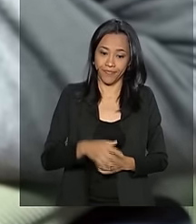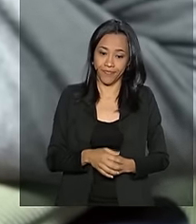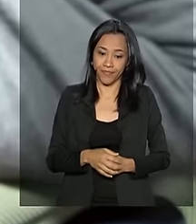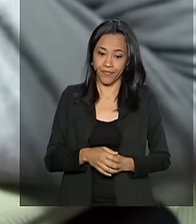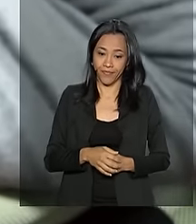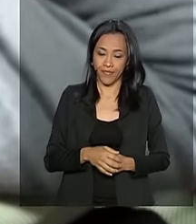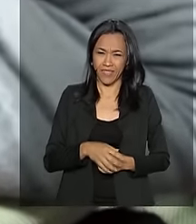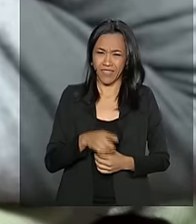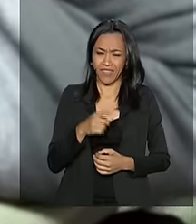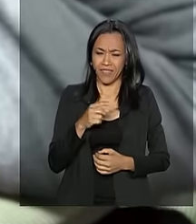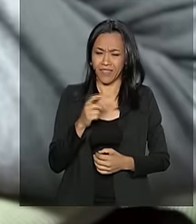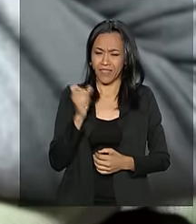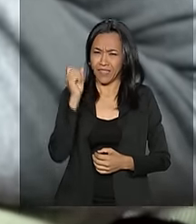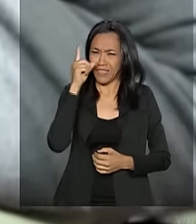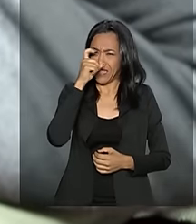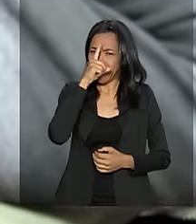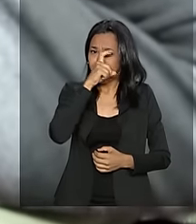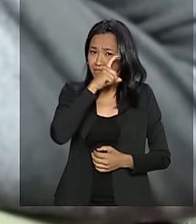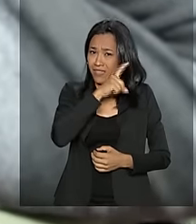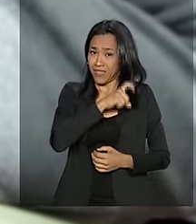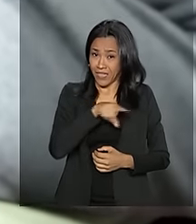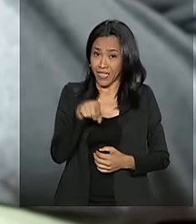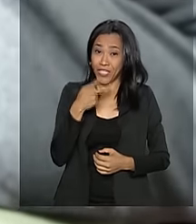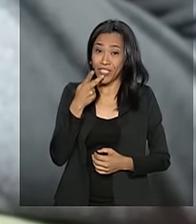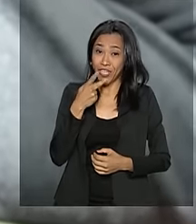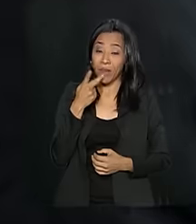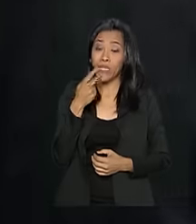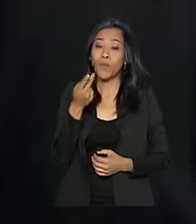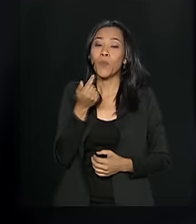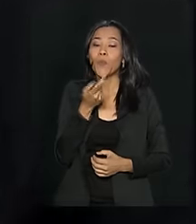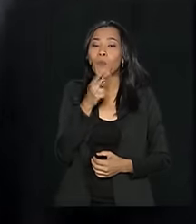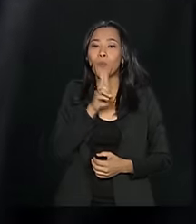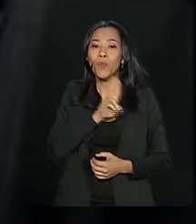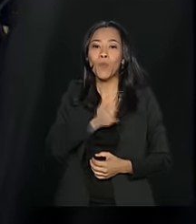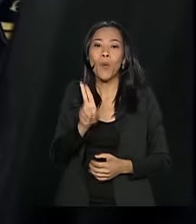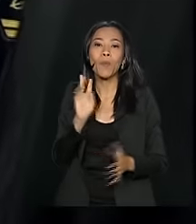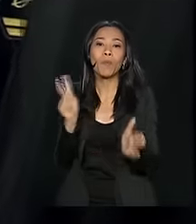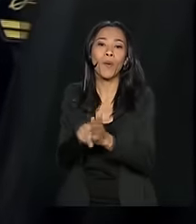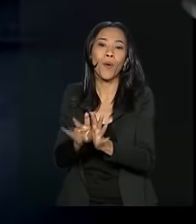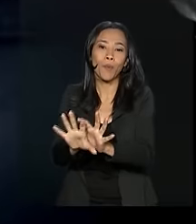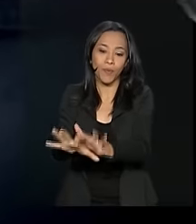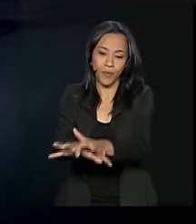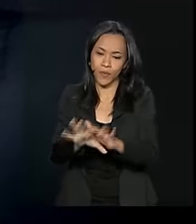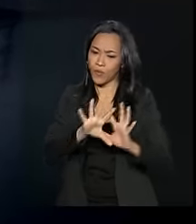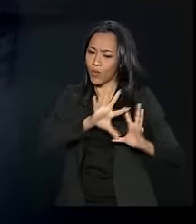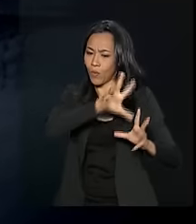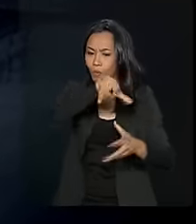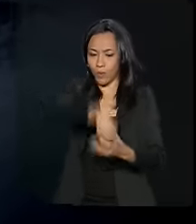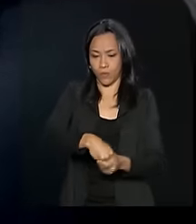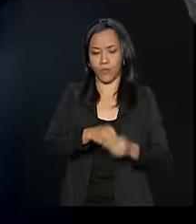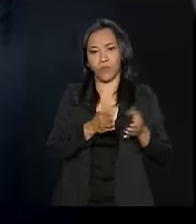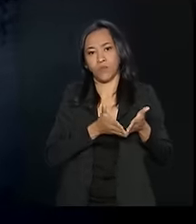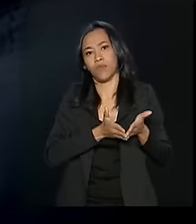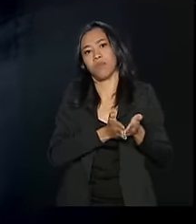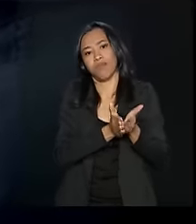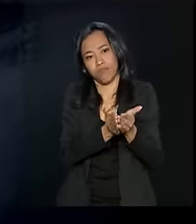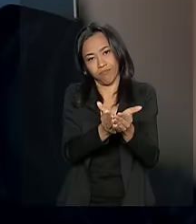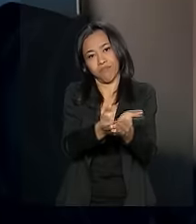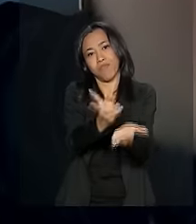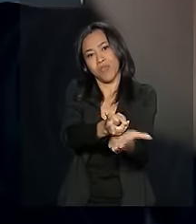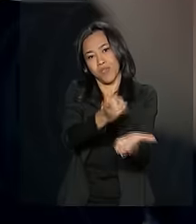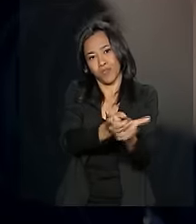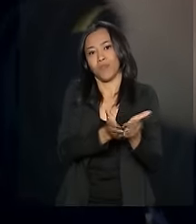e dá uma mareada, né? Como eles dizem aqui. Todos no mesmo barco, ou melhor, no mesmo